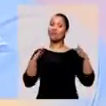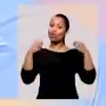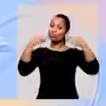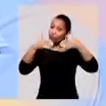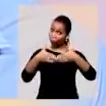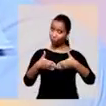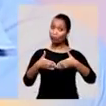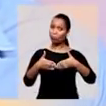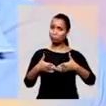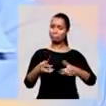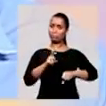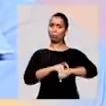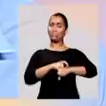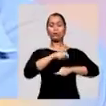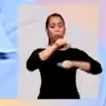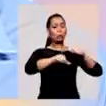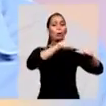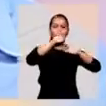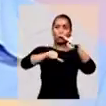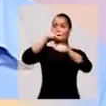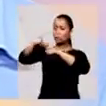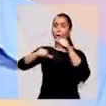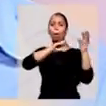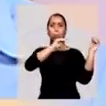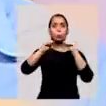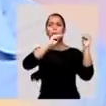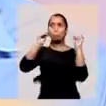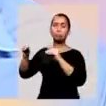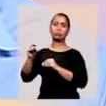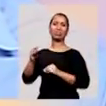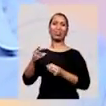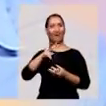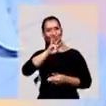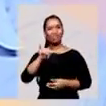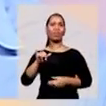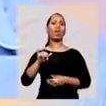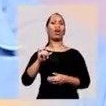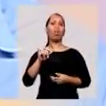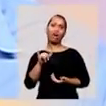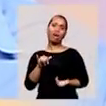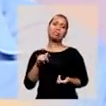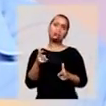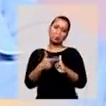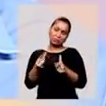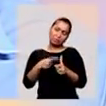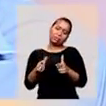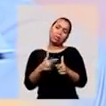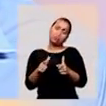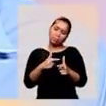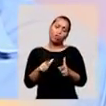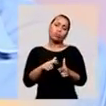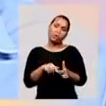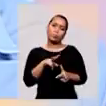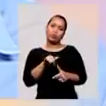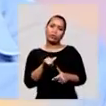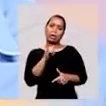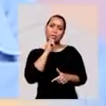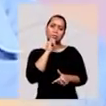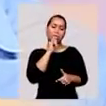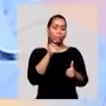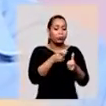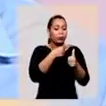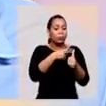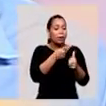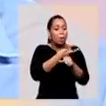ter um foco. A partir do momento que ele ficar só trocando, com toda certeza ele vai ficar para trás no primeiro filtro ali de